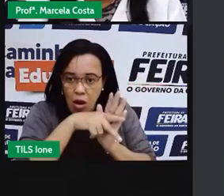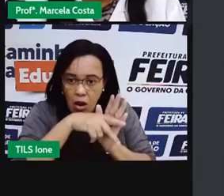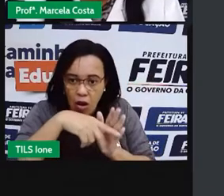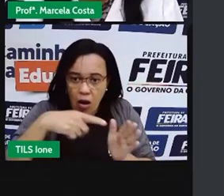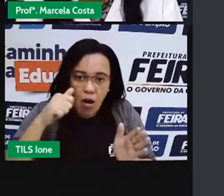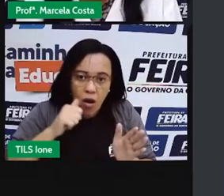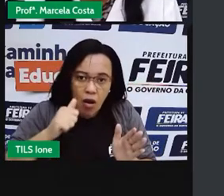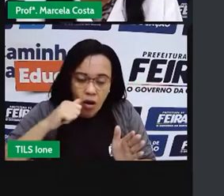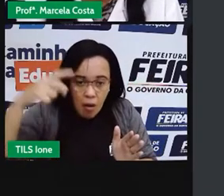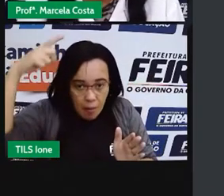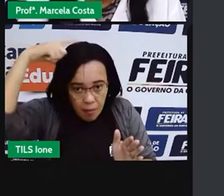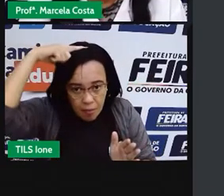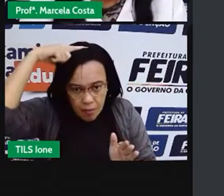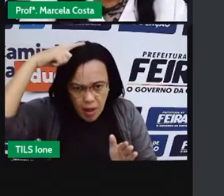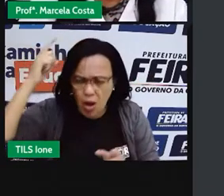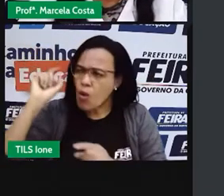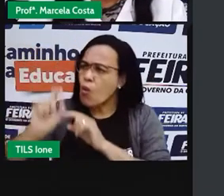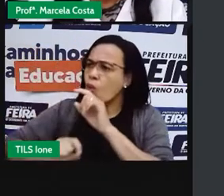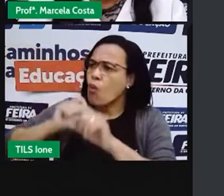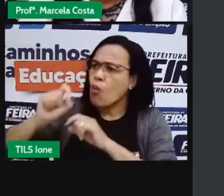E o que conta esse livro, pai?